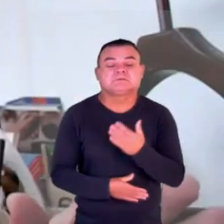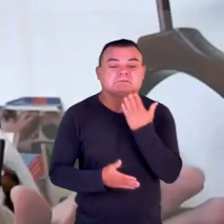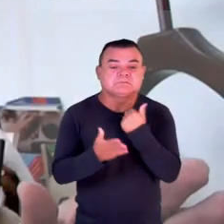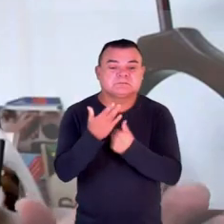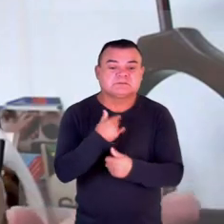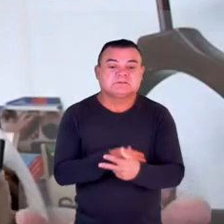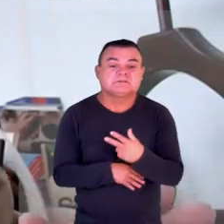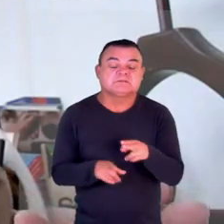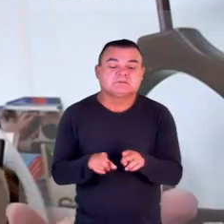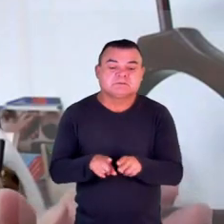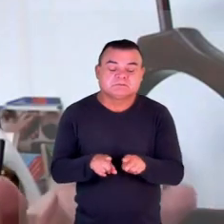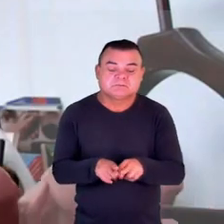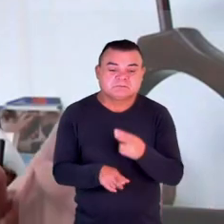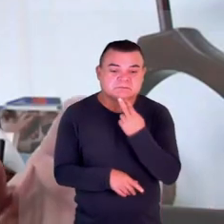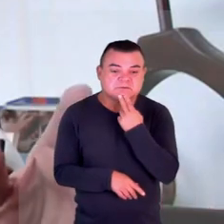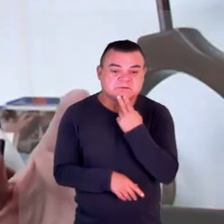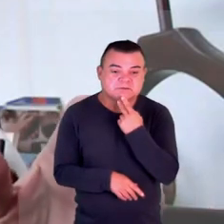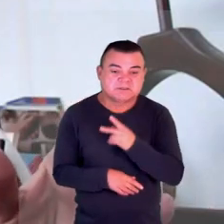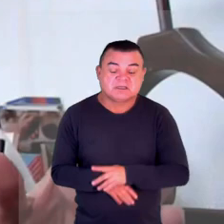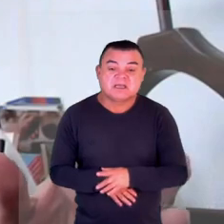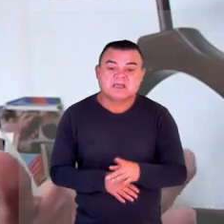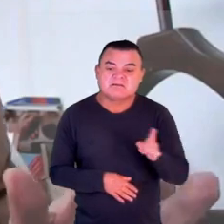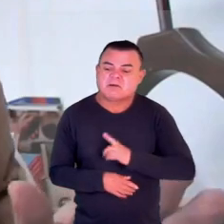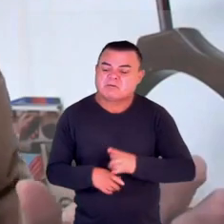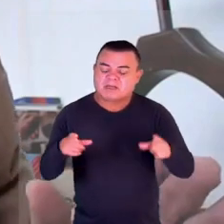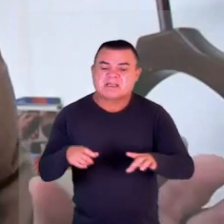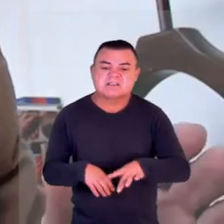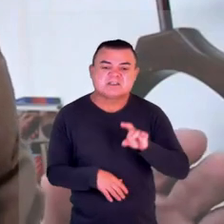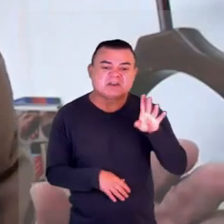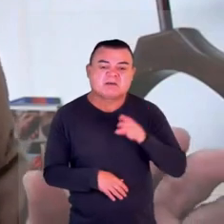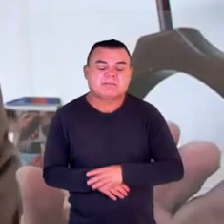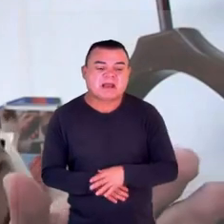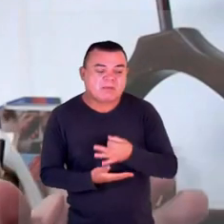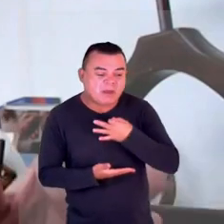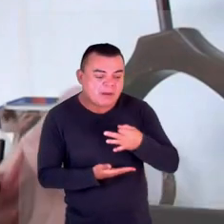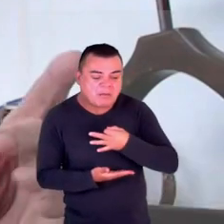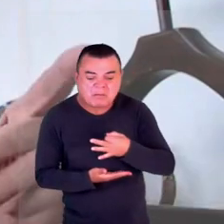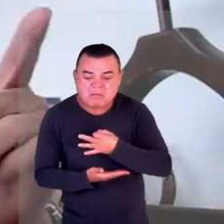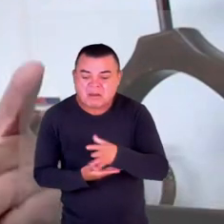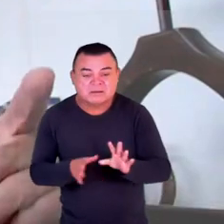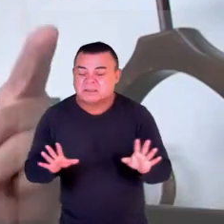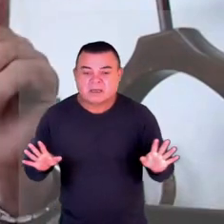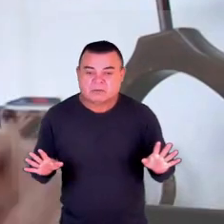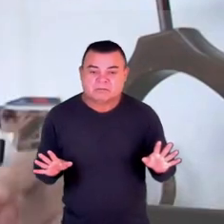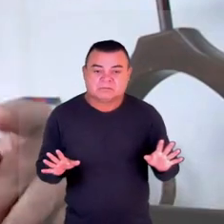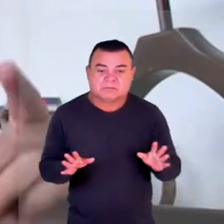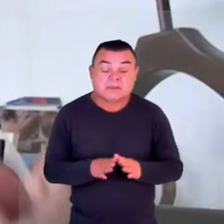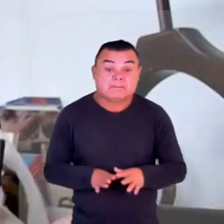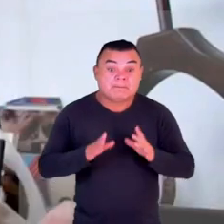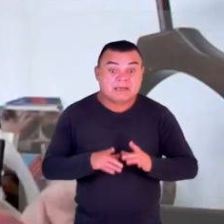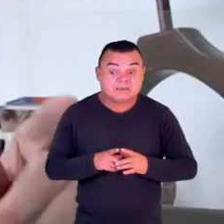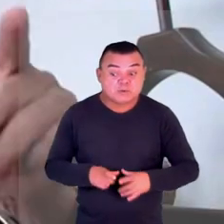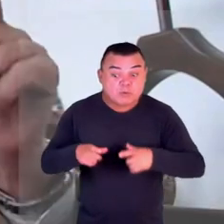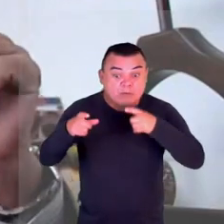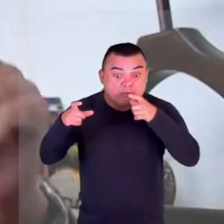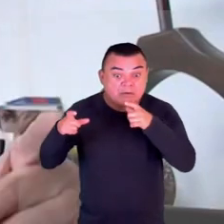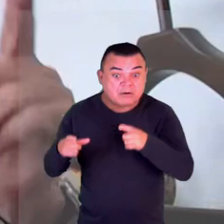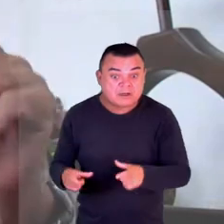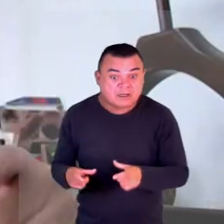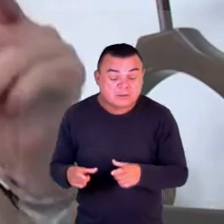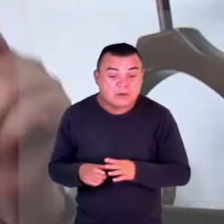não é um espaço para dar palpite não é um espaço para consultivo mas sim um espaço para